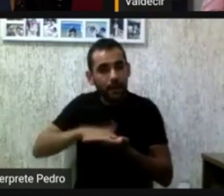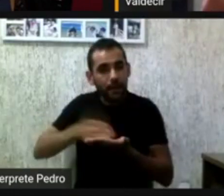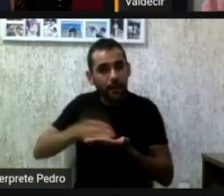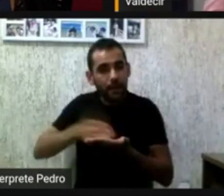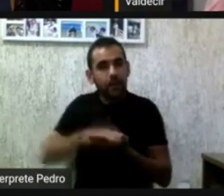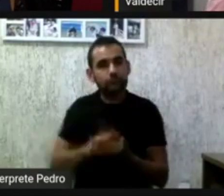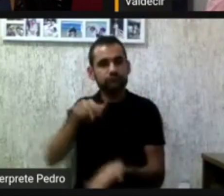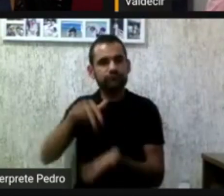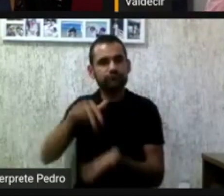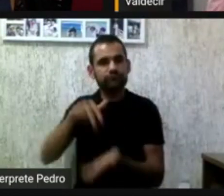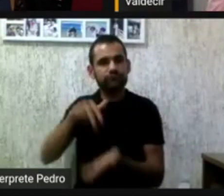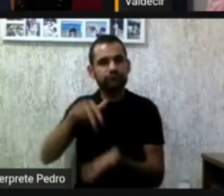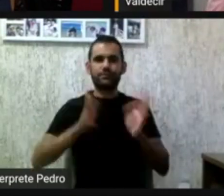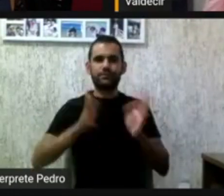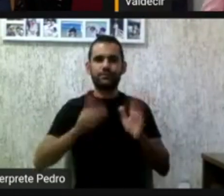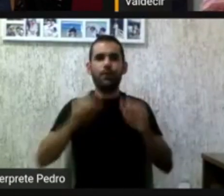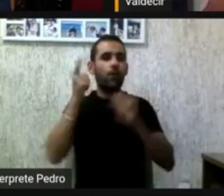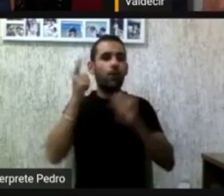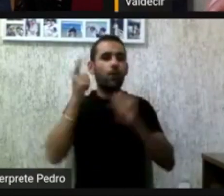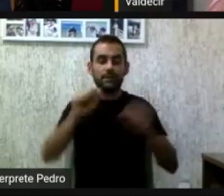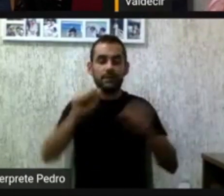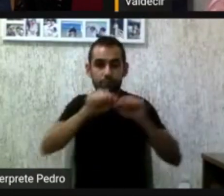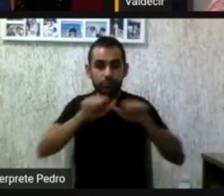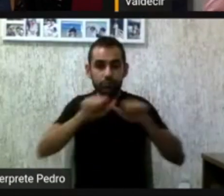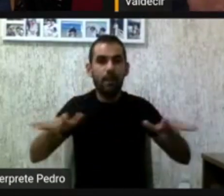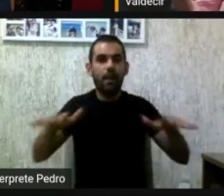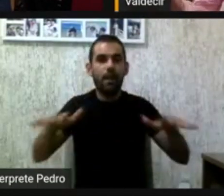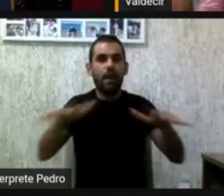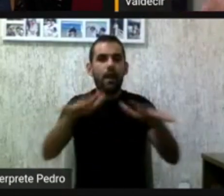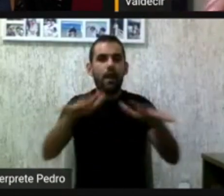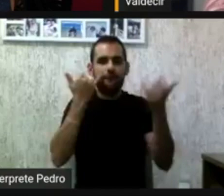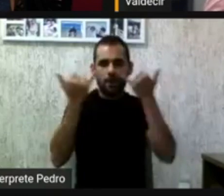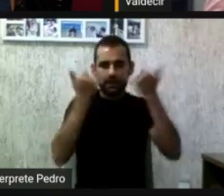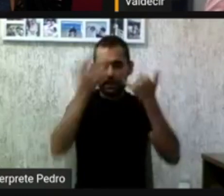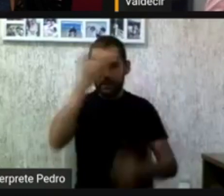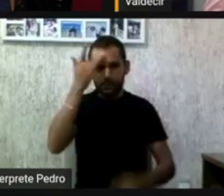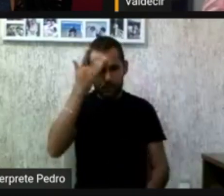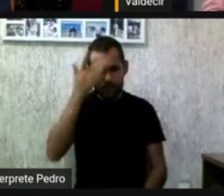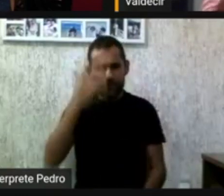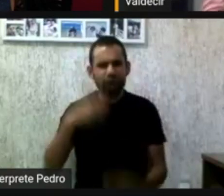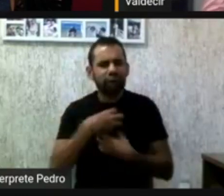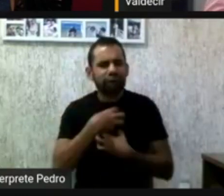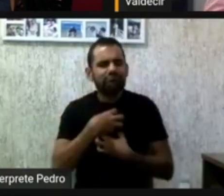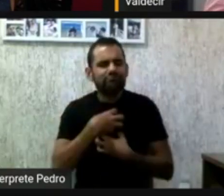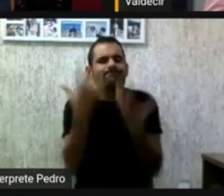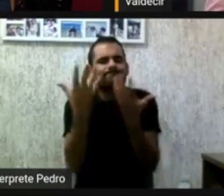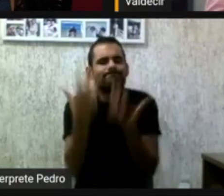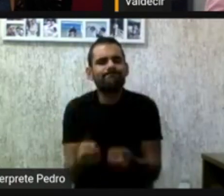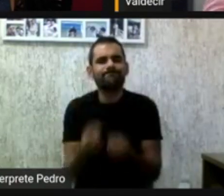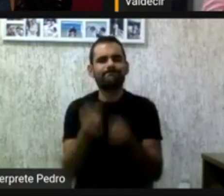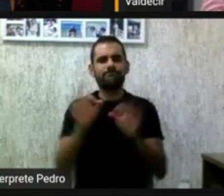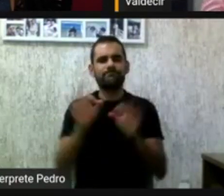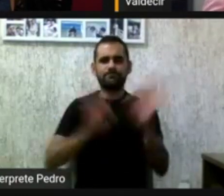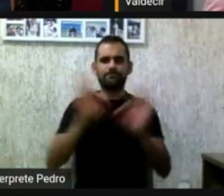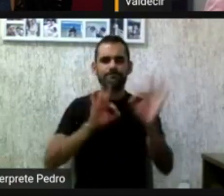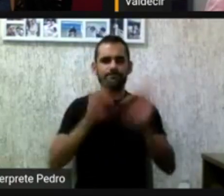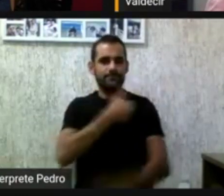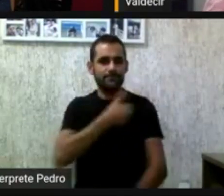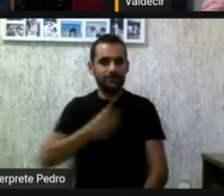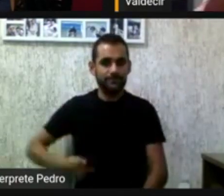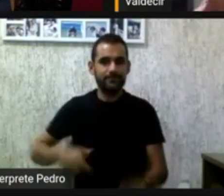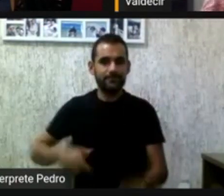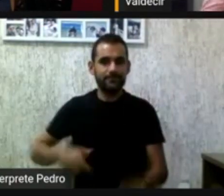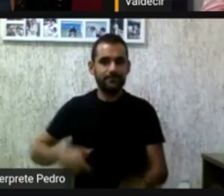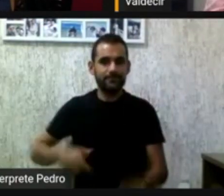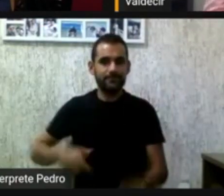gente poder chegar ao maior número de pessoas possível, para que todas as pessoas sintam-se abraçadas pelo nosso plano de governo e porque a